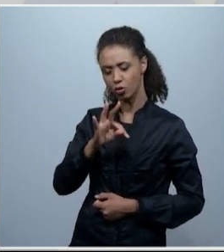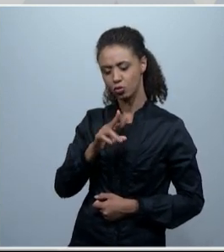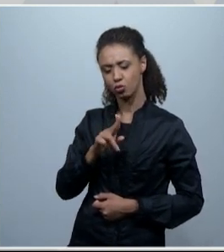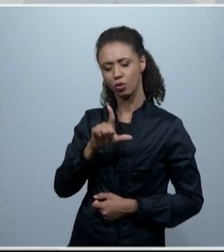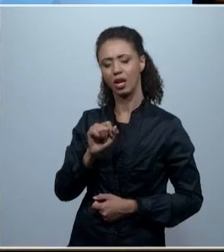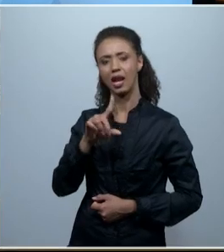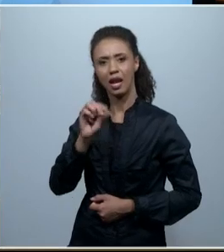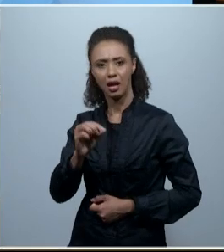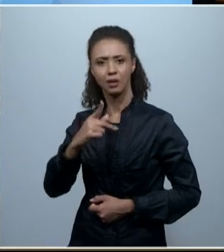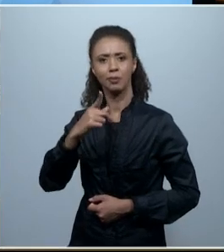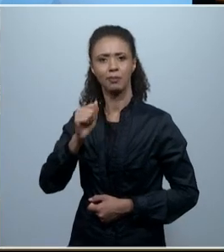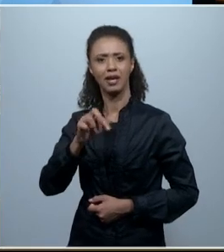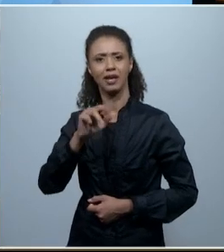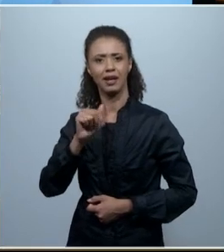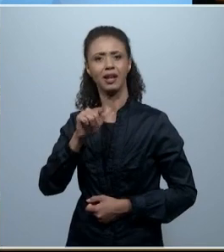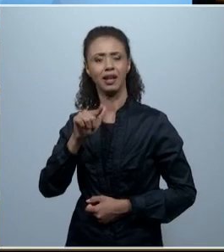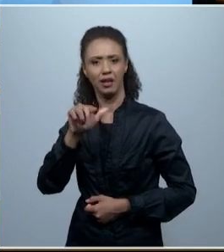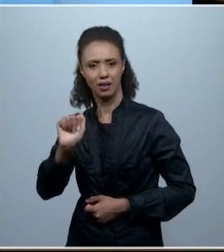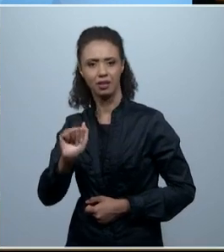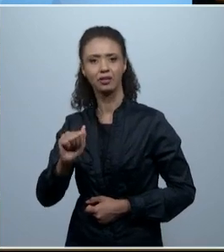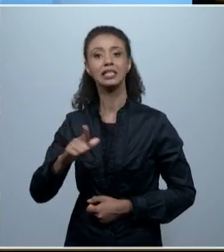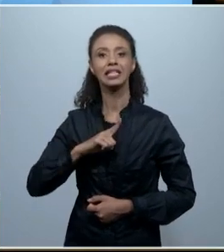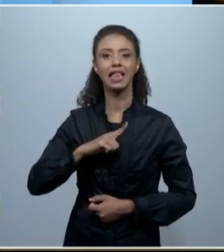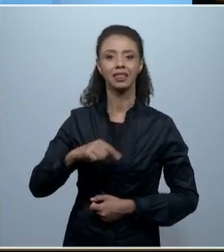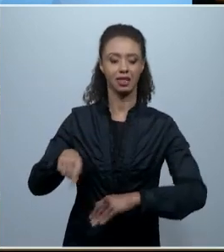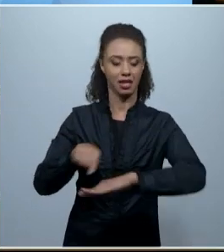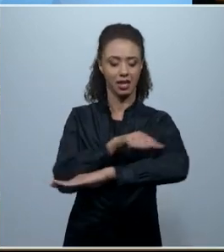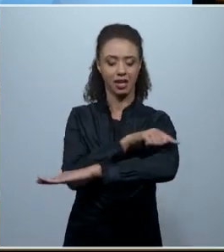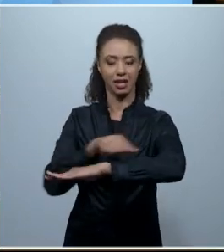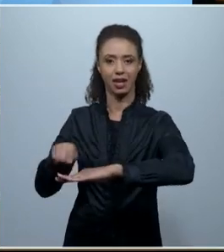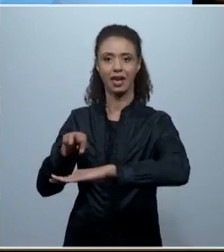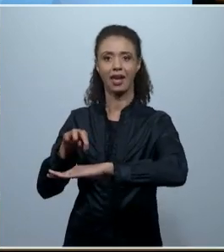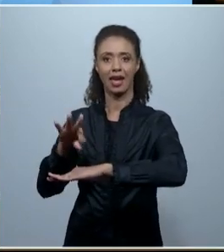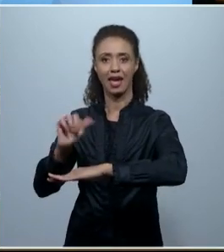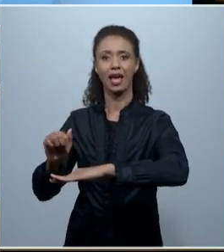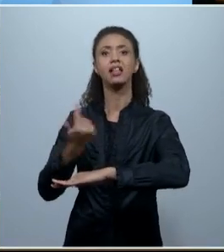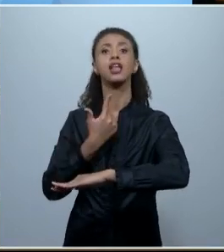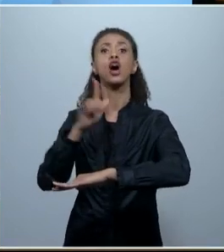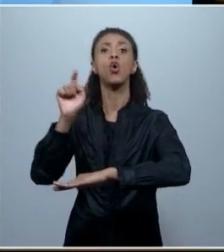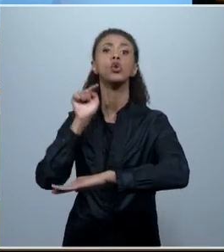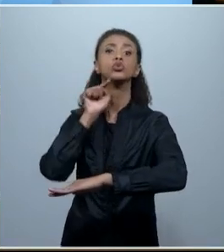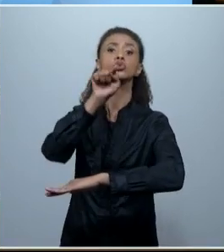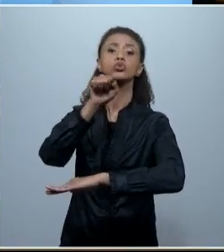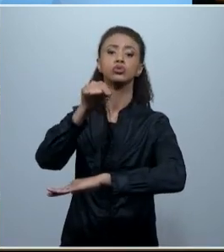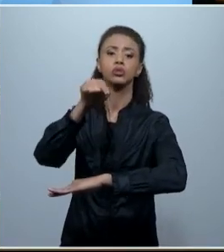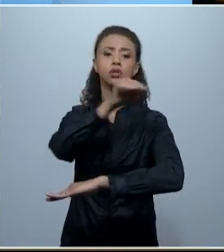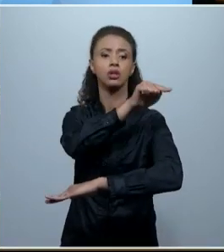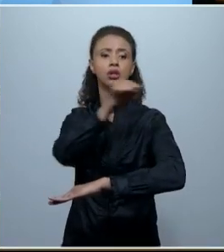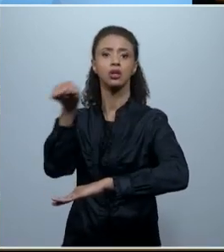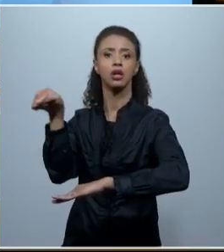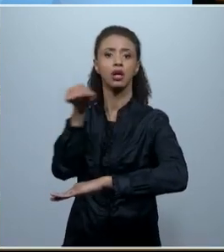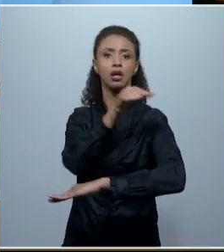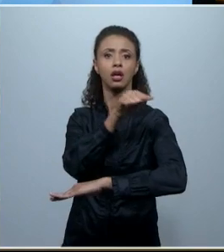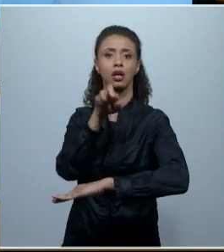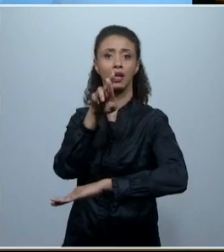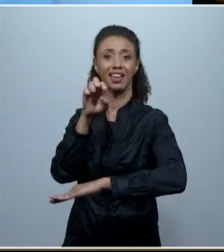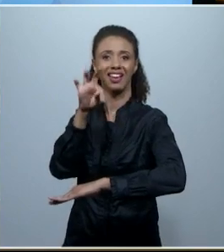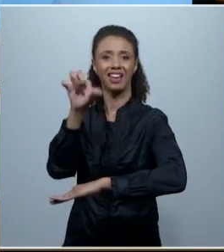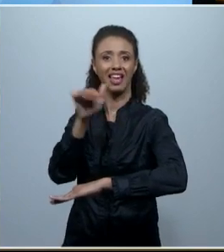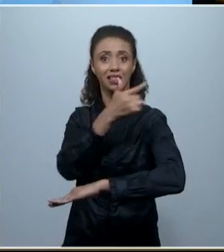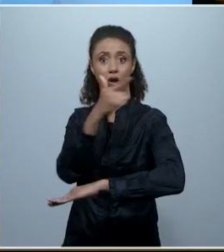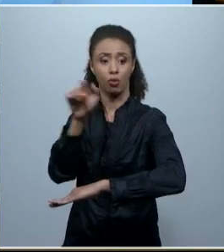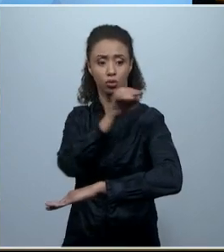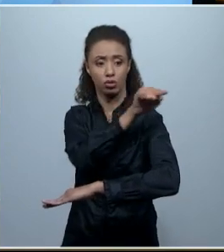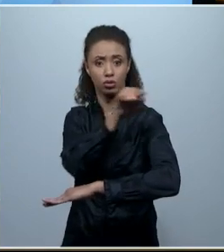ponto passa uma única paralela a uma reta dada a esse ponto não está nessa reta que foi dada ele é